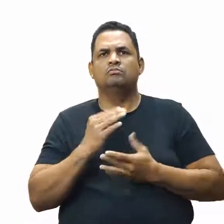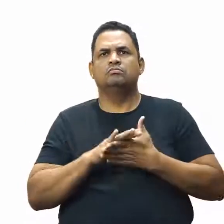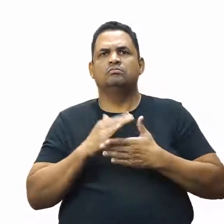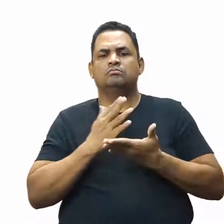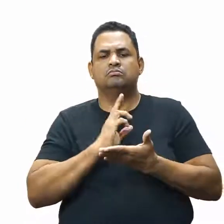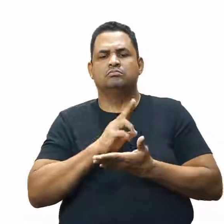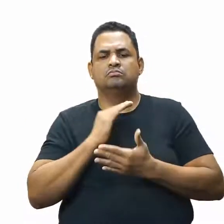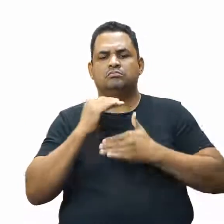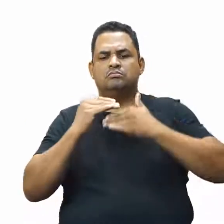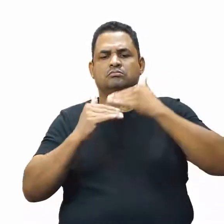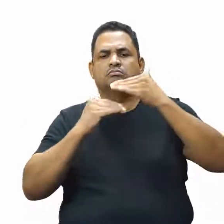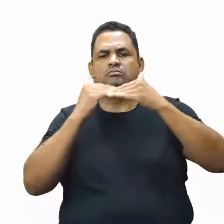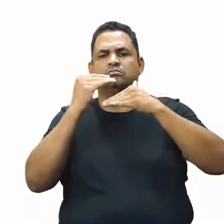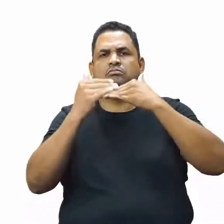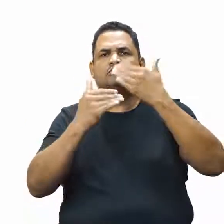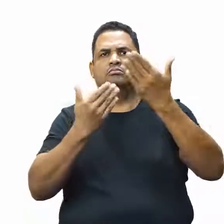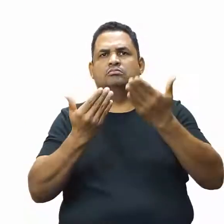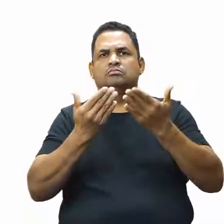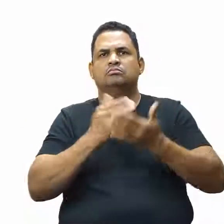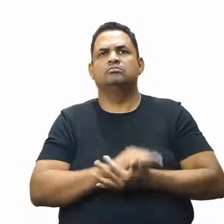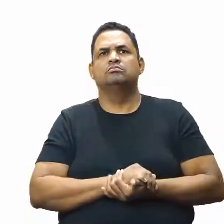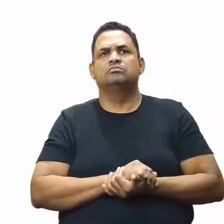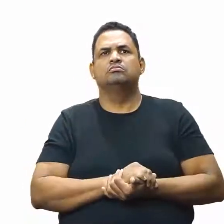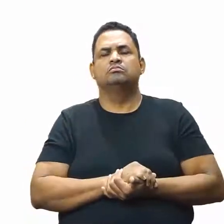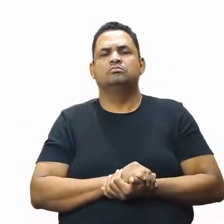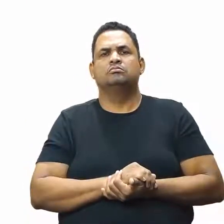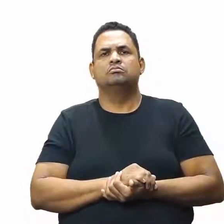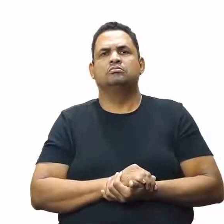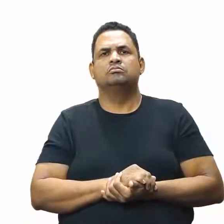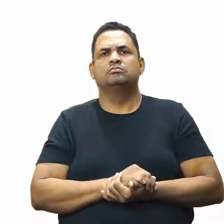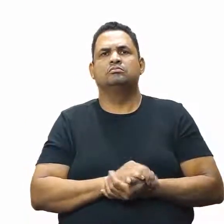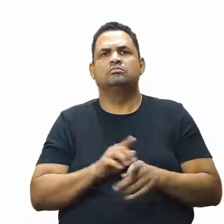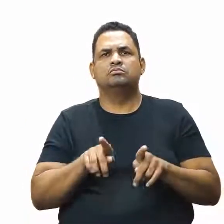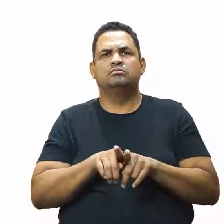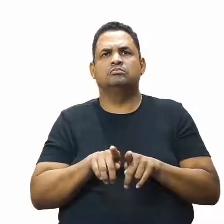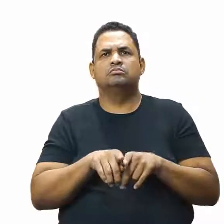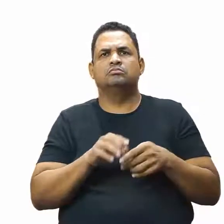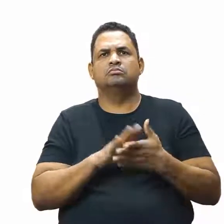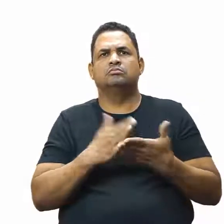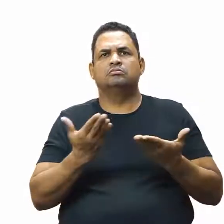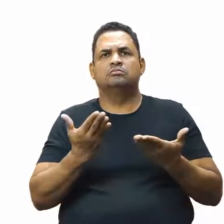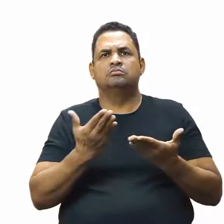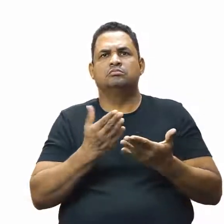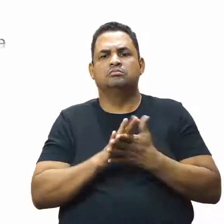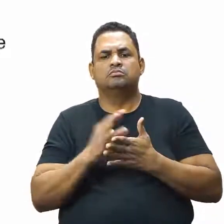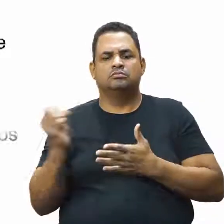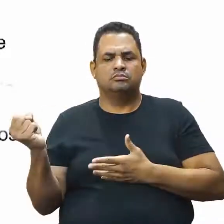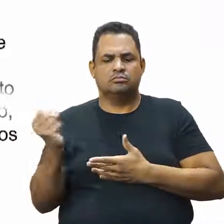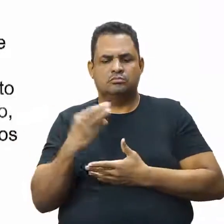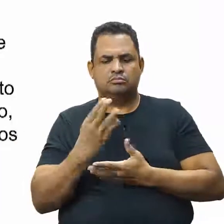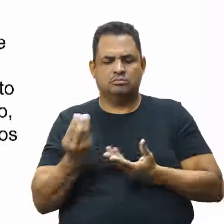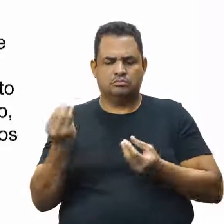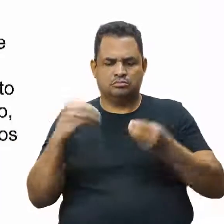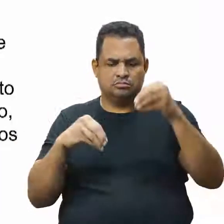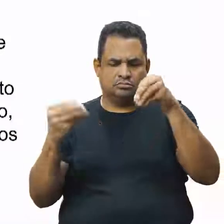em processo de recuperação, tá? E também para desenvolvimento de novas